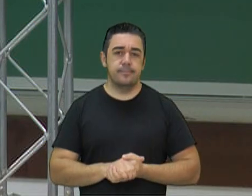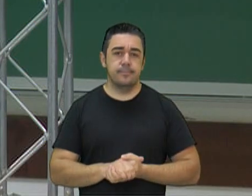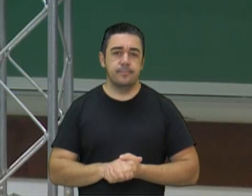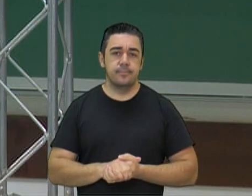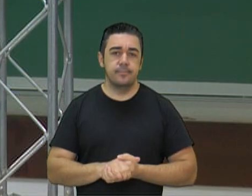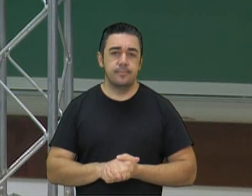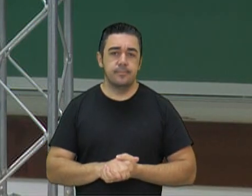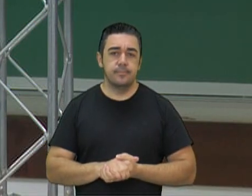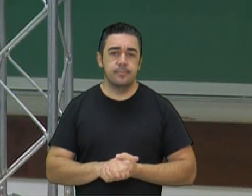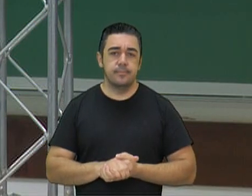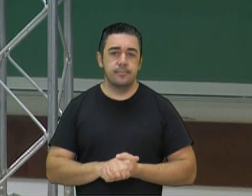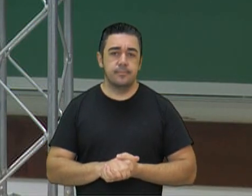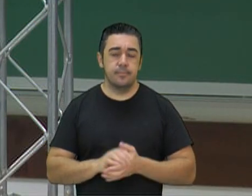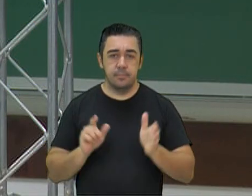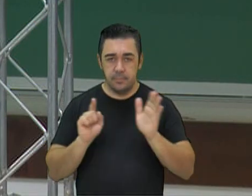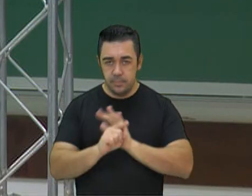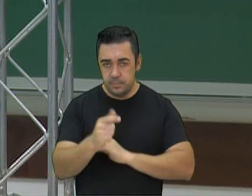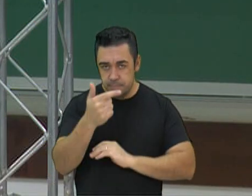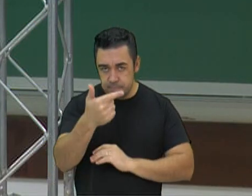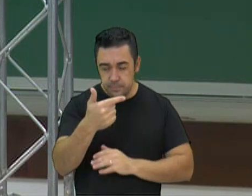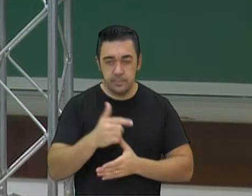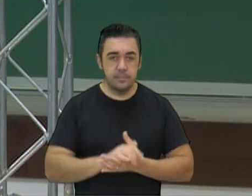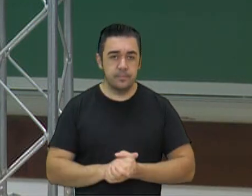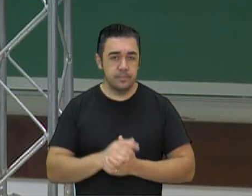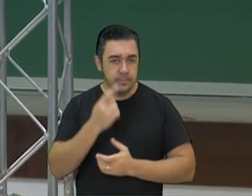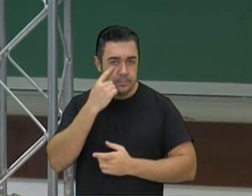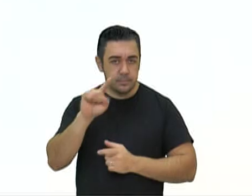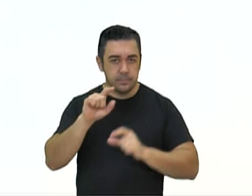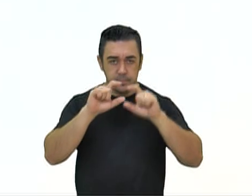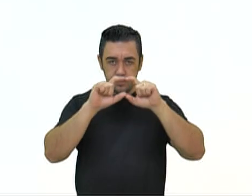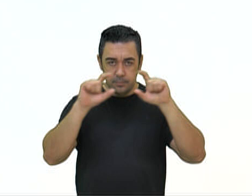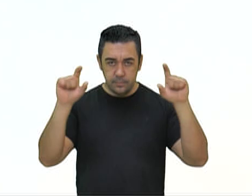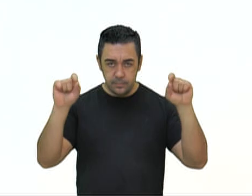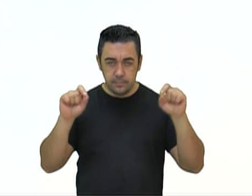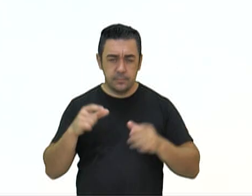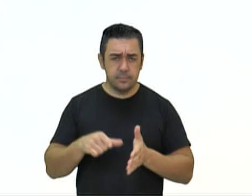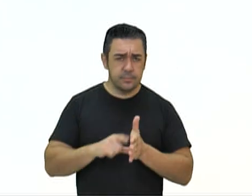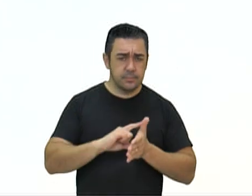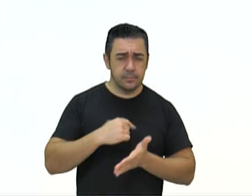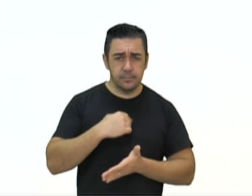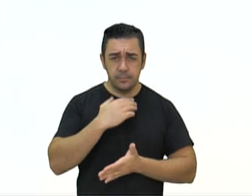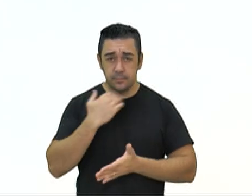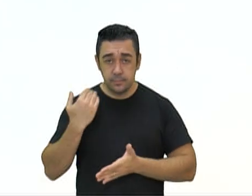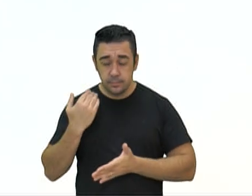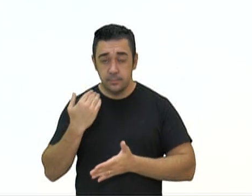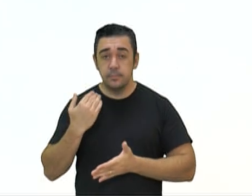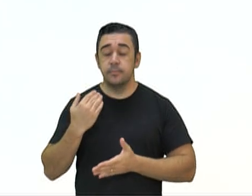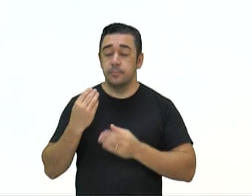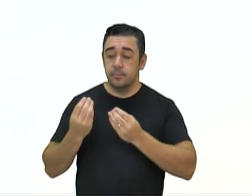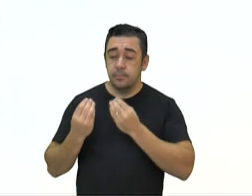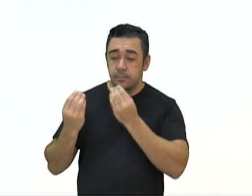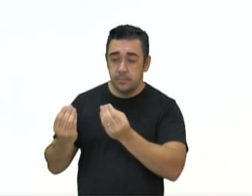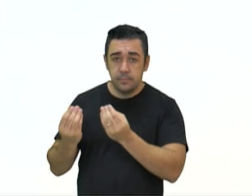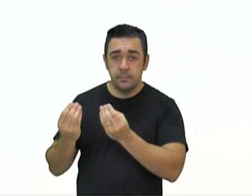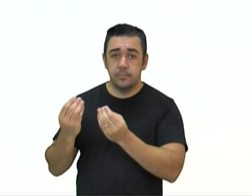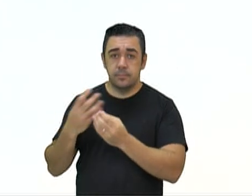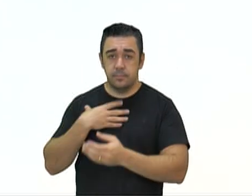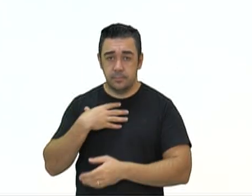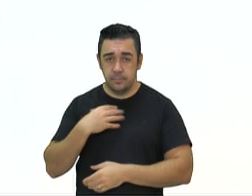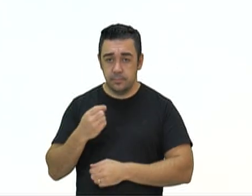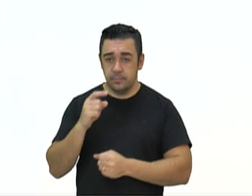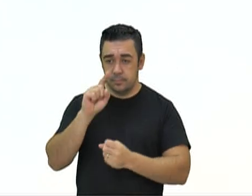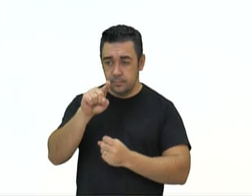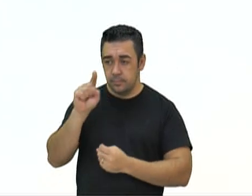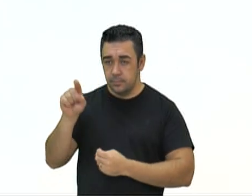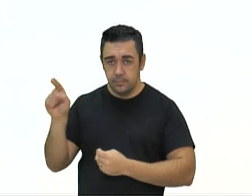maravilhoso. Questão 2 agora, observe a frase. Antes de morrer, reuniu seus filhos e diante deles dividiu os